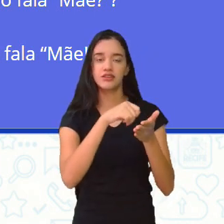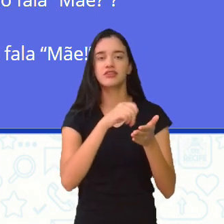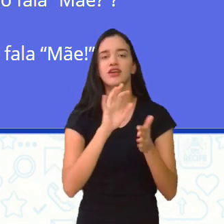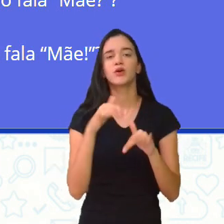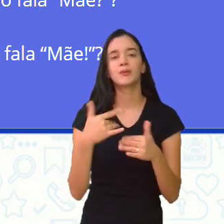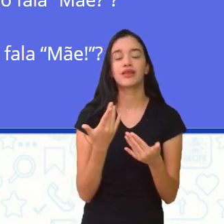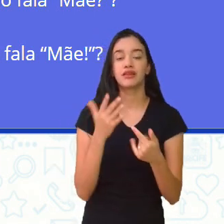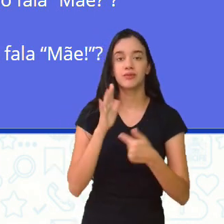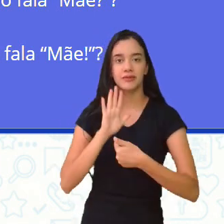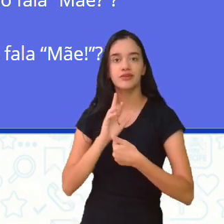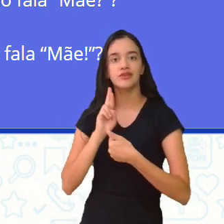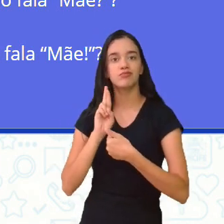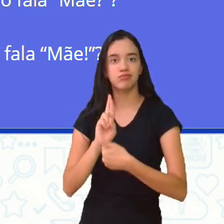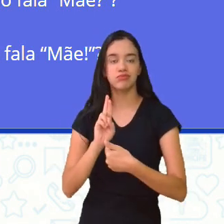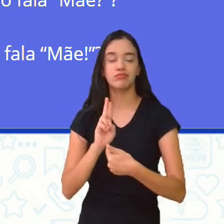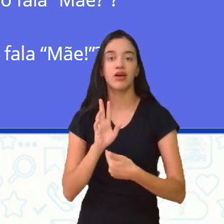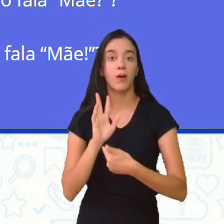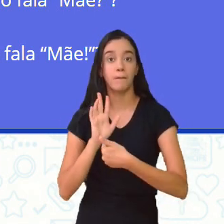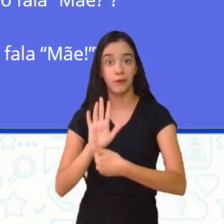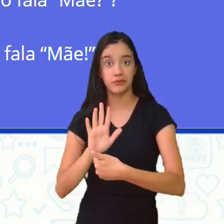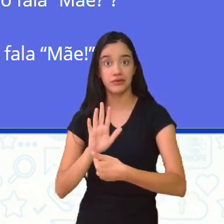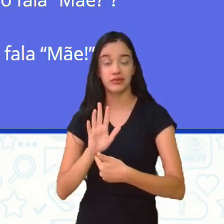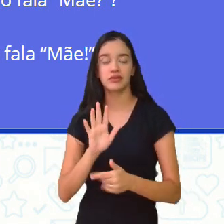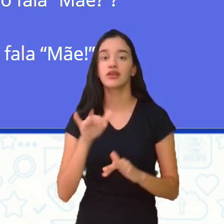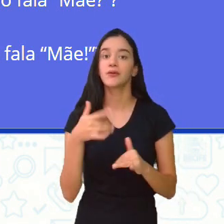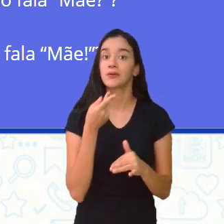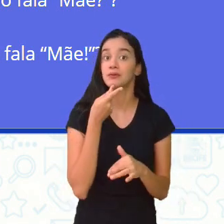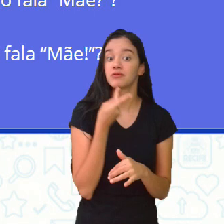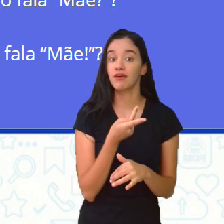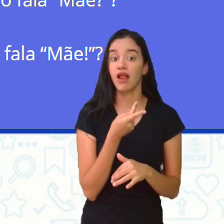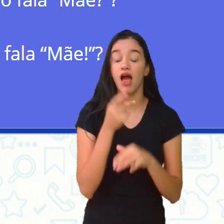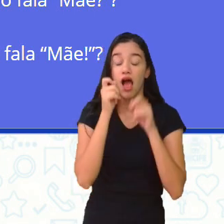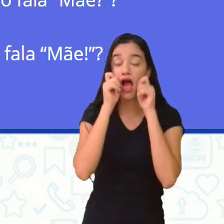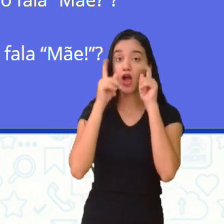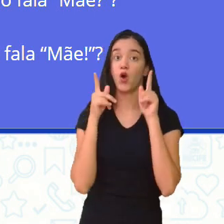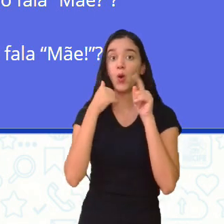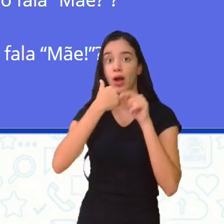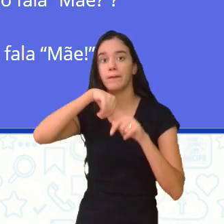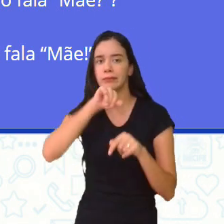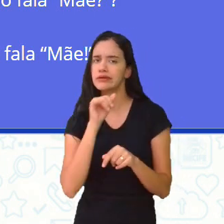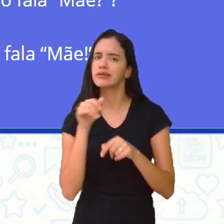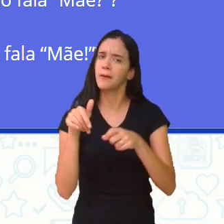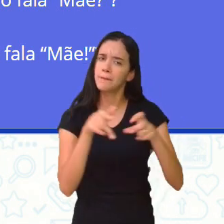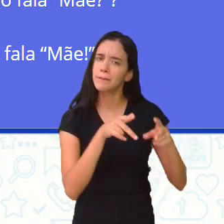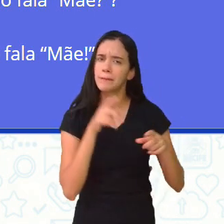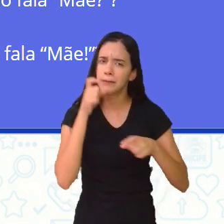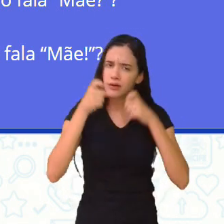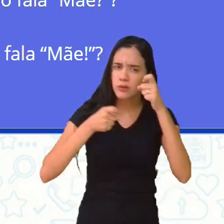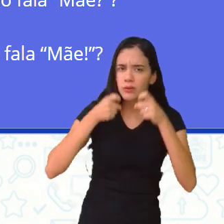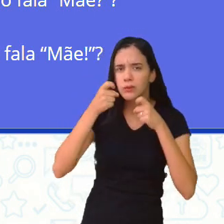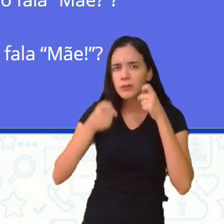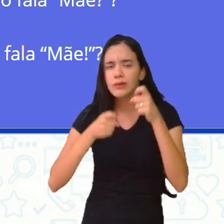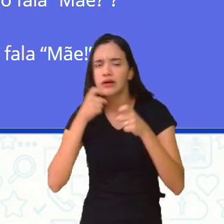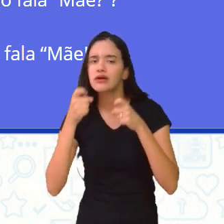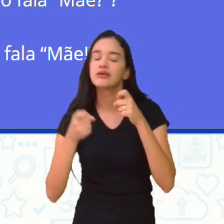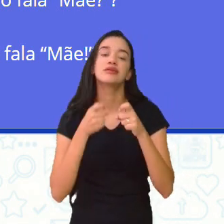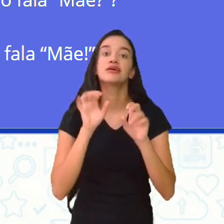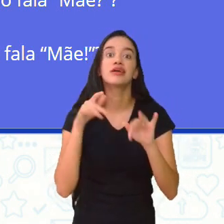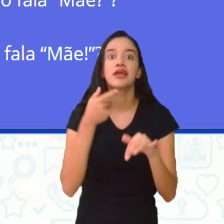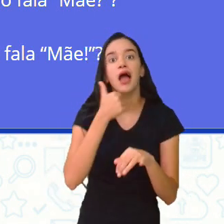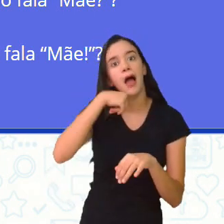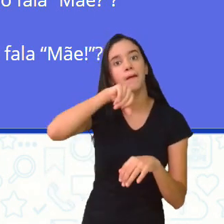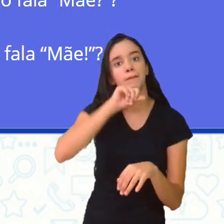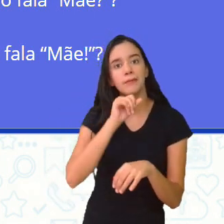ser representada assim, né? Quando ela diz assim, acorda, mãe, ela está preocupada, será? Que a mãe desmaiou, né, caiu